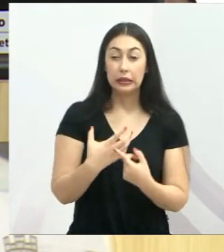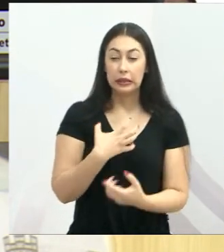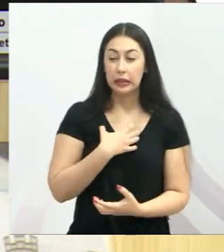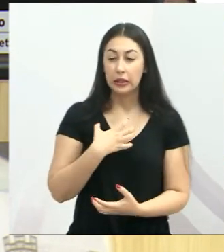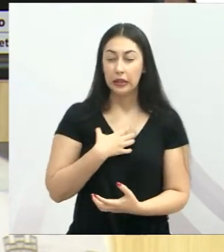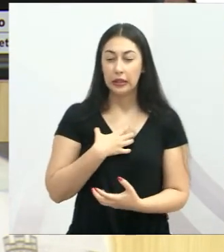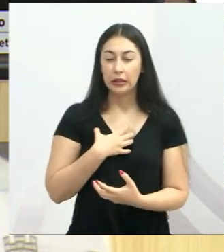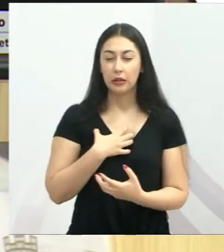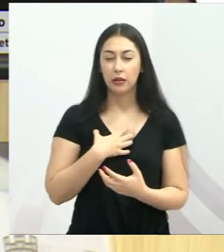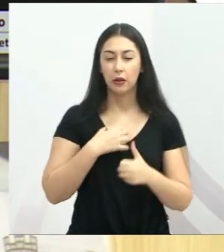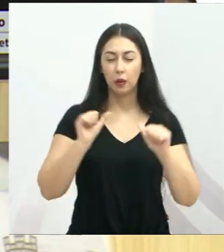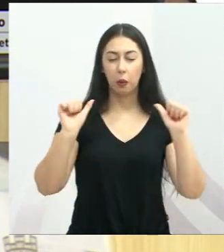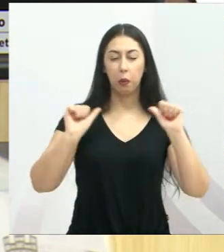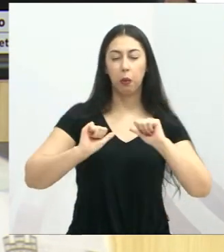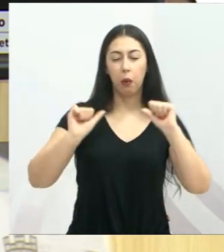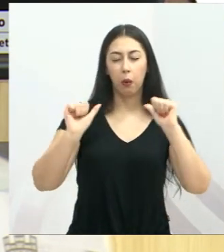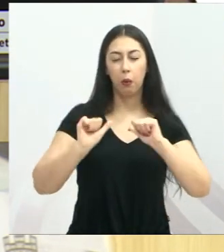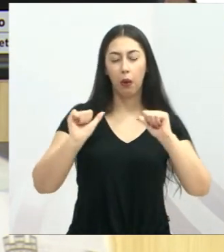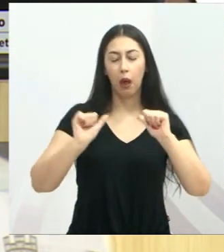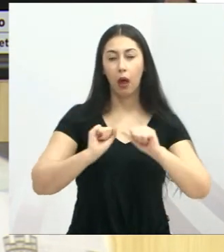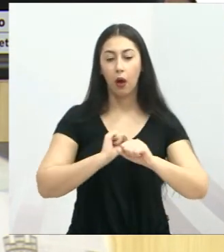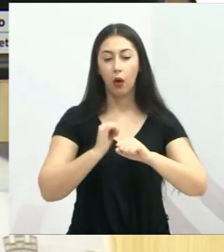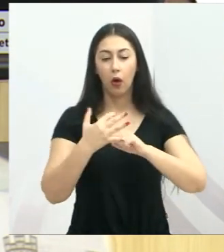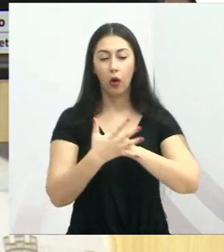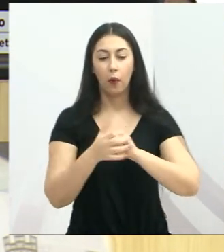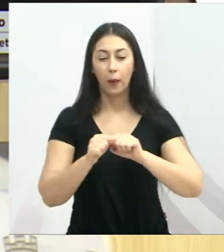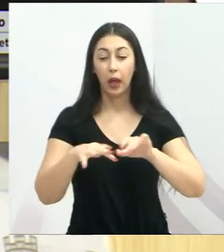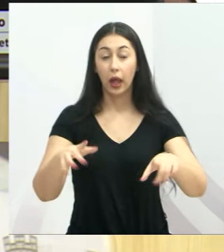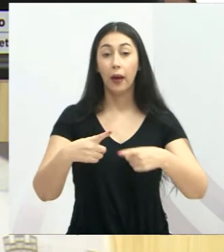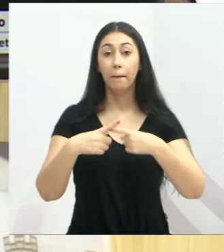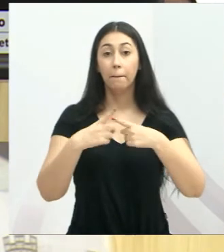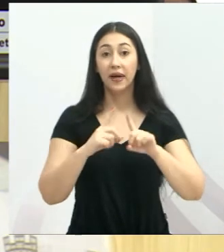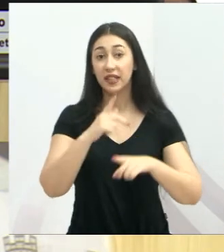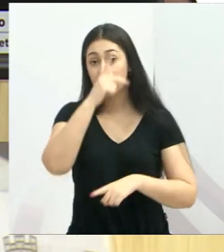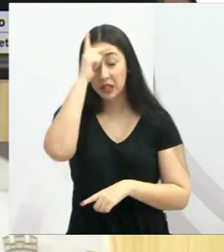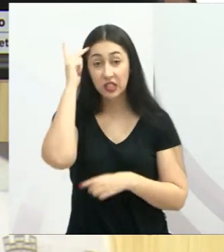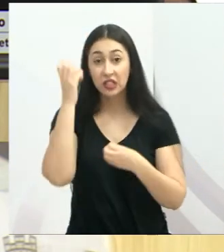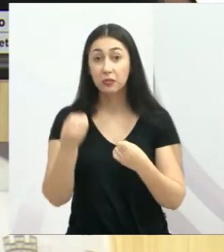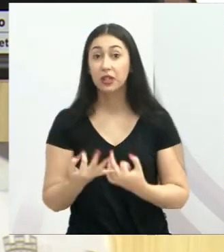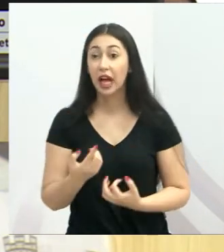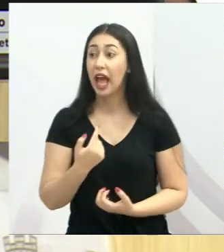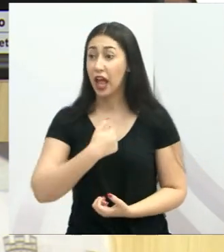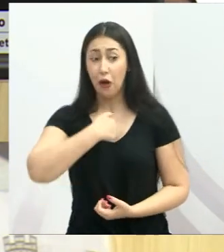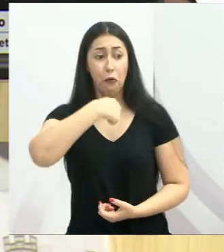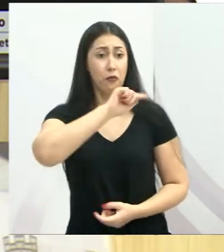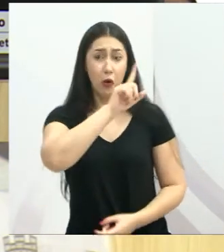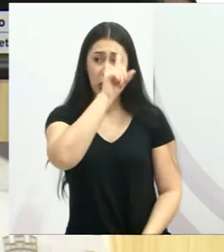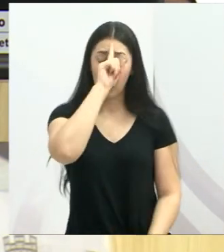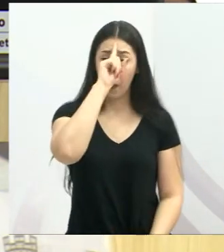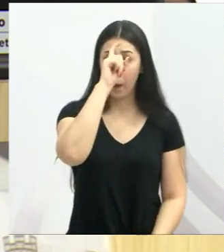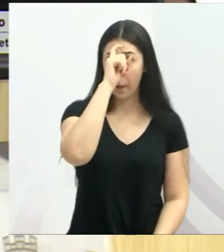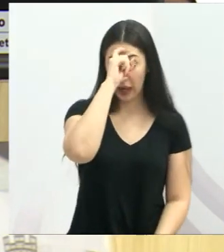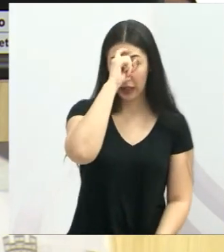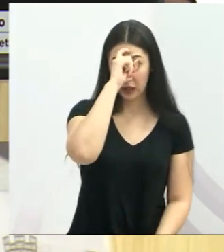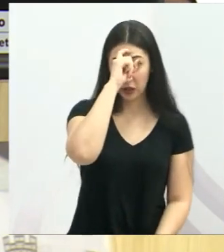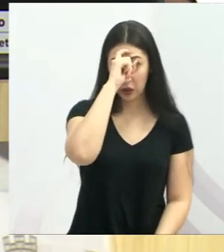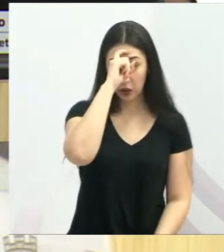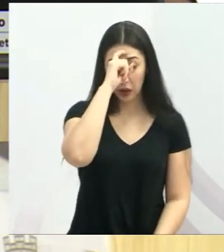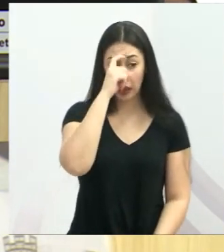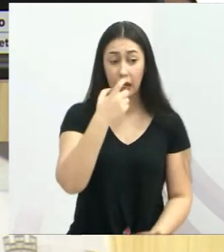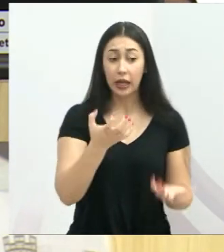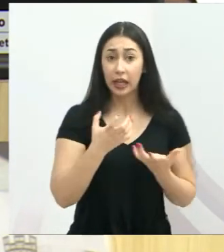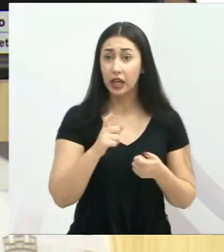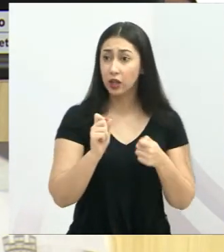Covid. Os mesmos alegam que vão aos postos destinados para o atendimento a fim de fazer